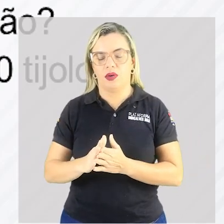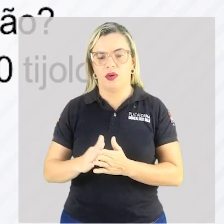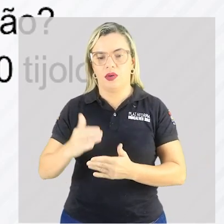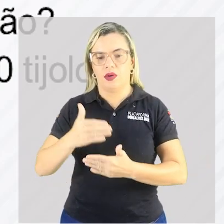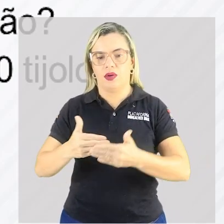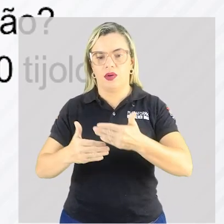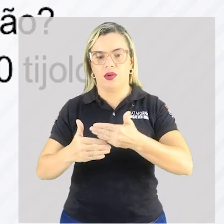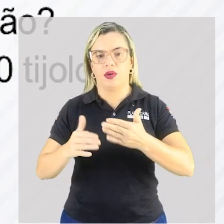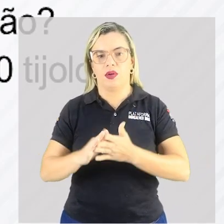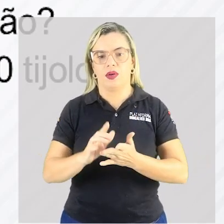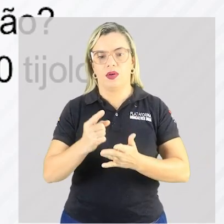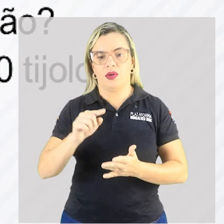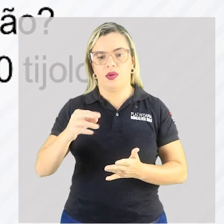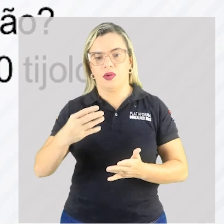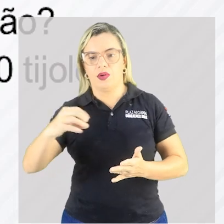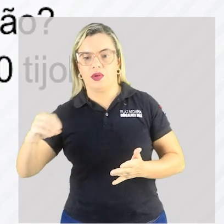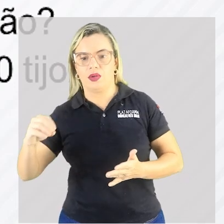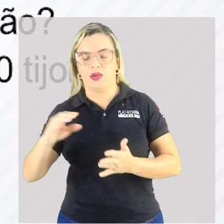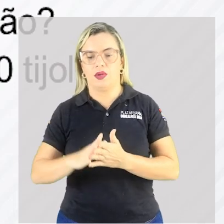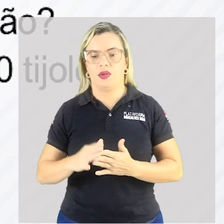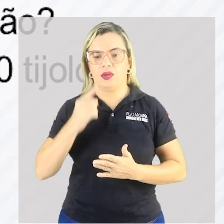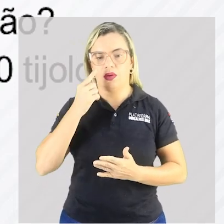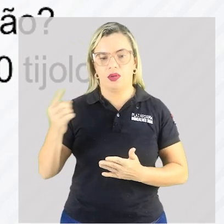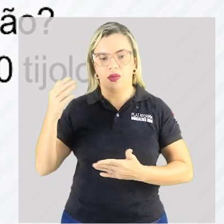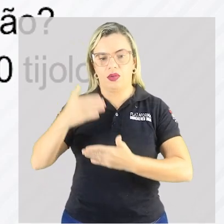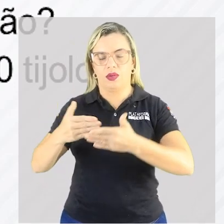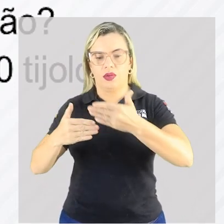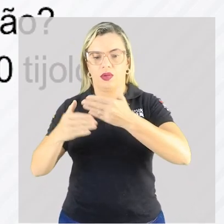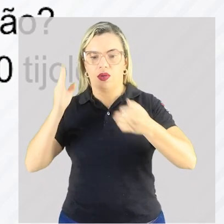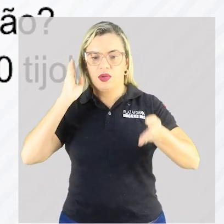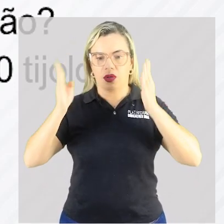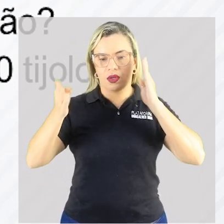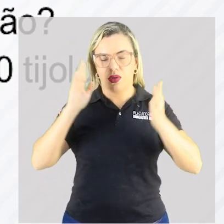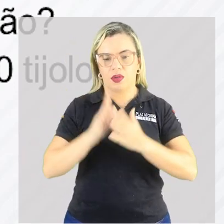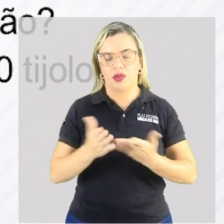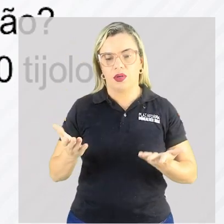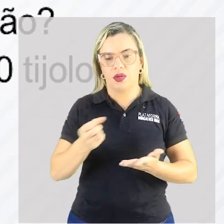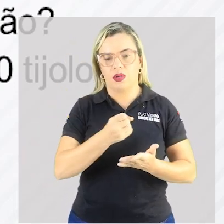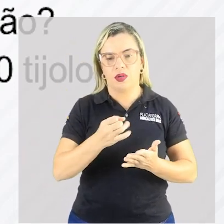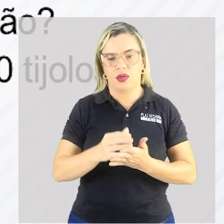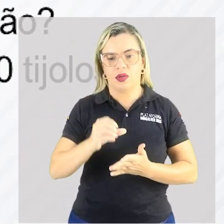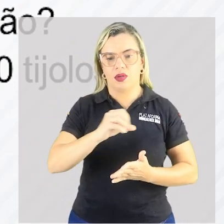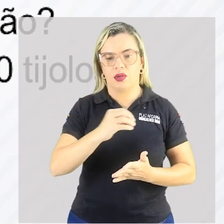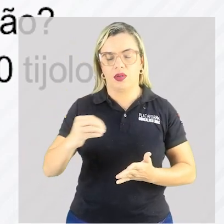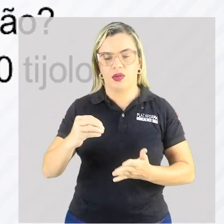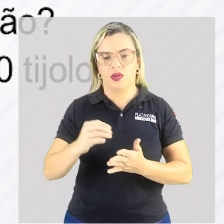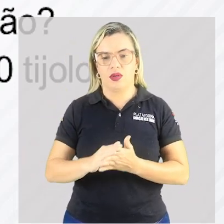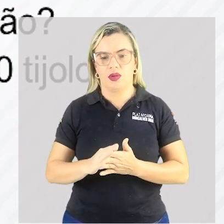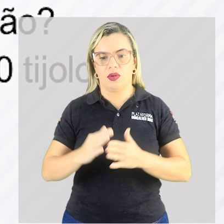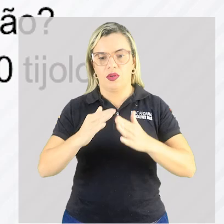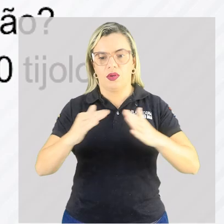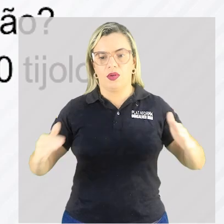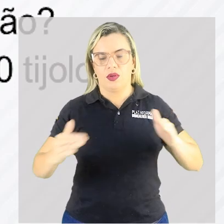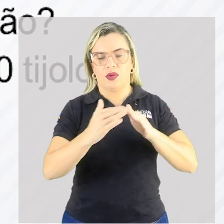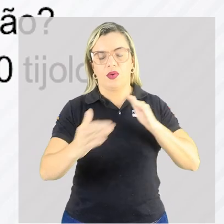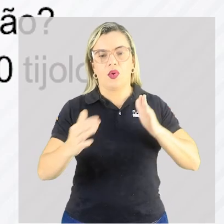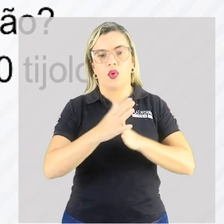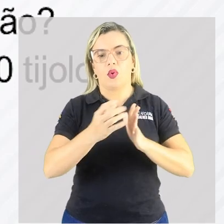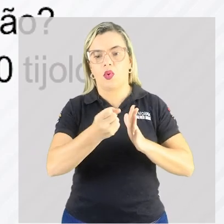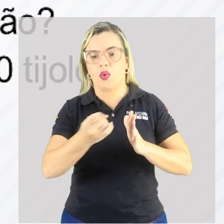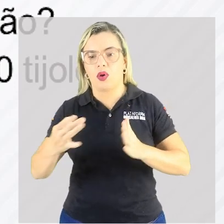Considerando esse caminhão carregado com 900 telhas, quantos tijolos, tá? No máximo, podem